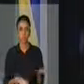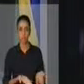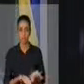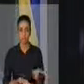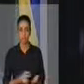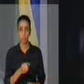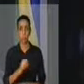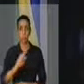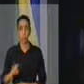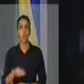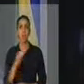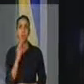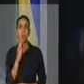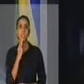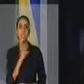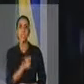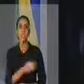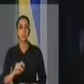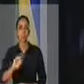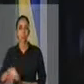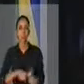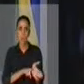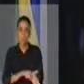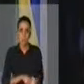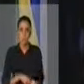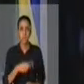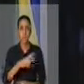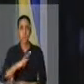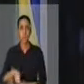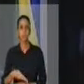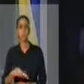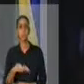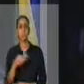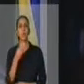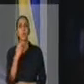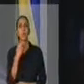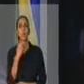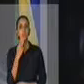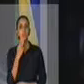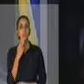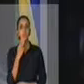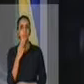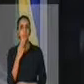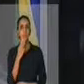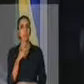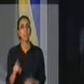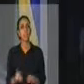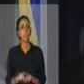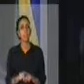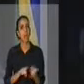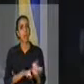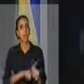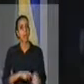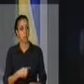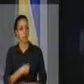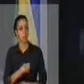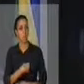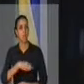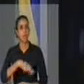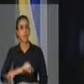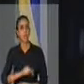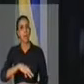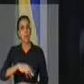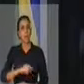milhões e 700 exames, 4 milhões e 100 em mamografias, né? São